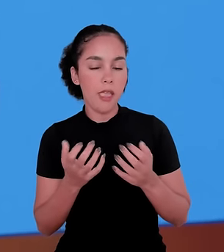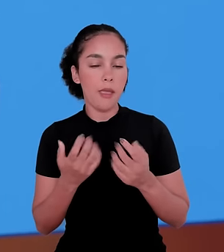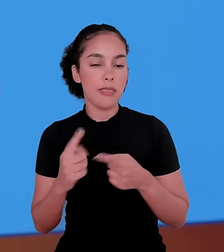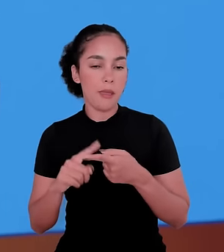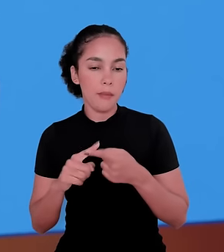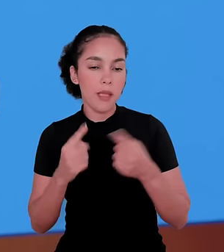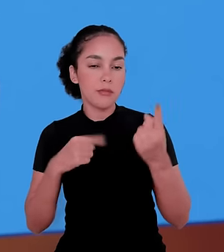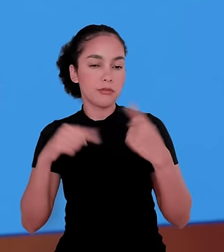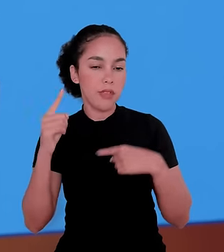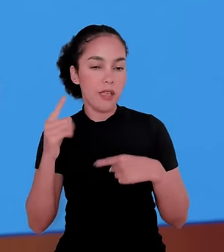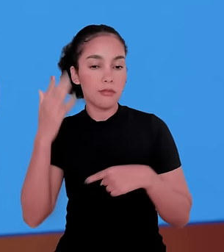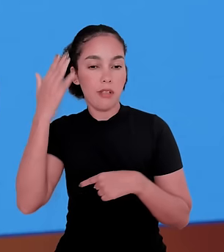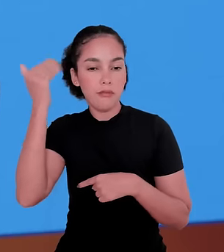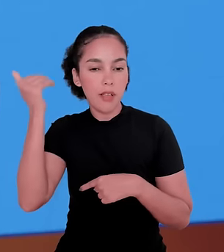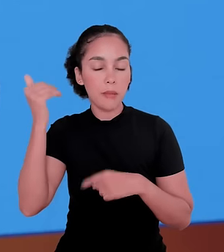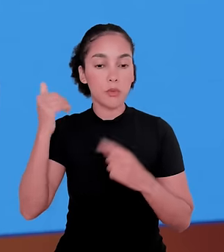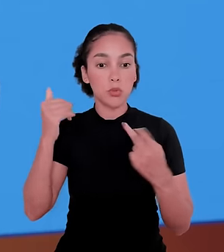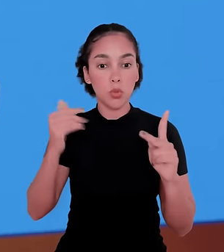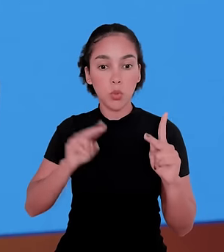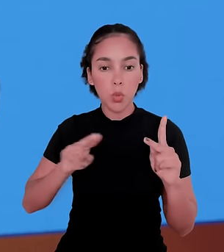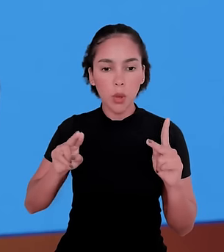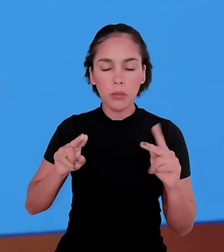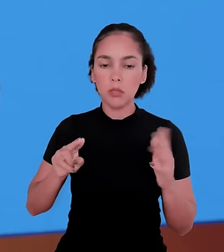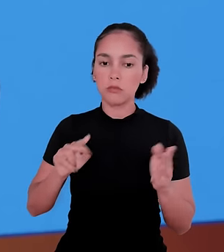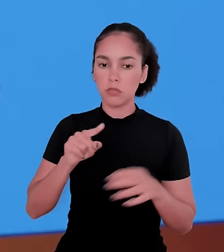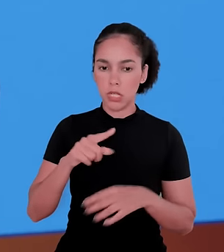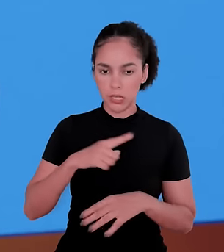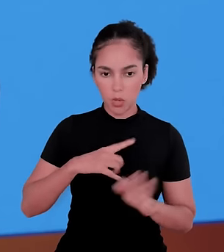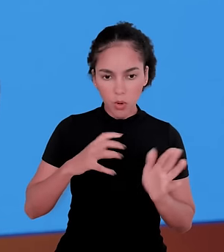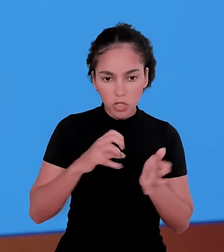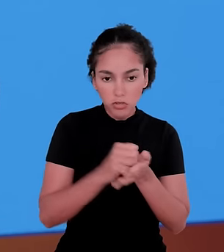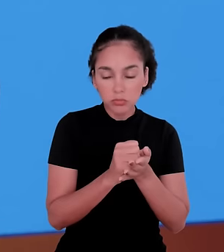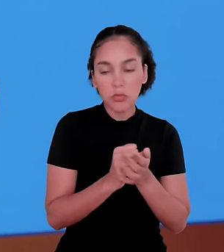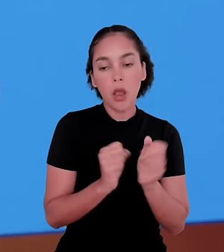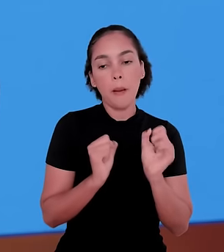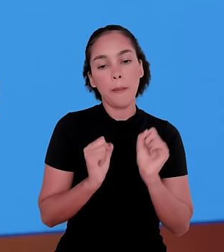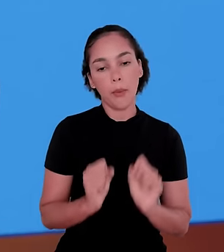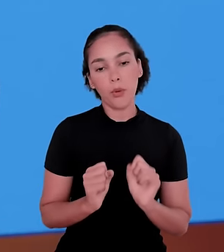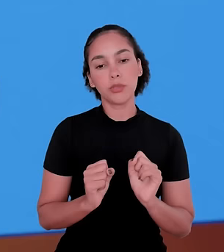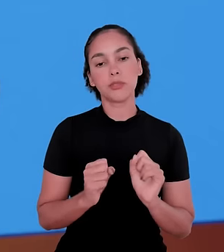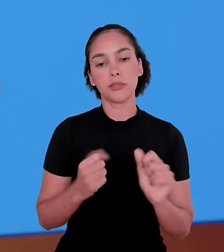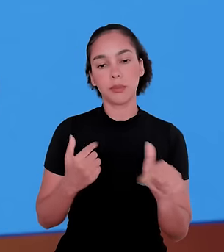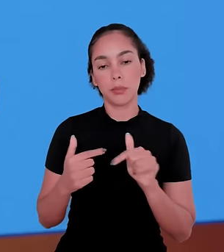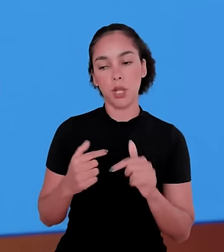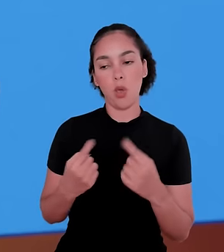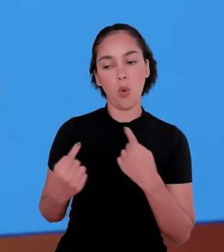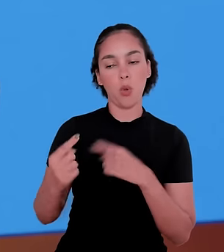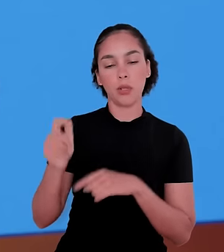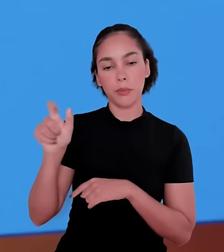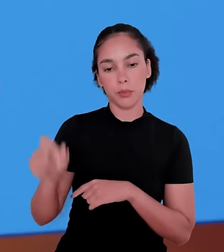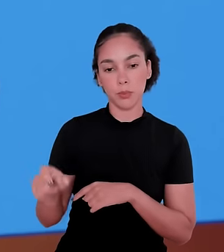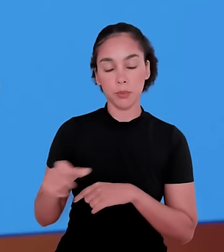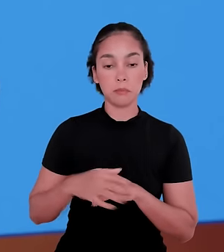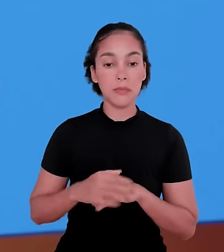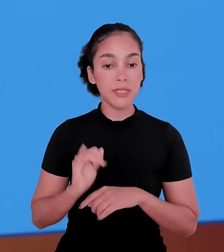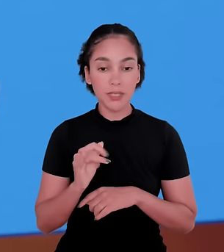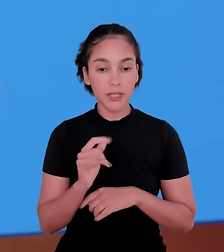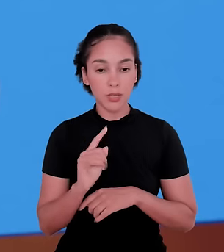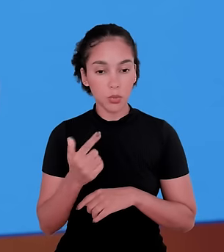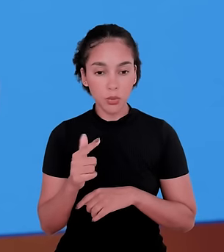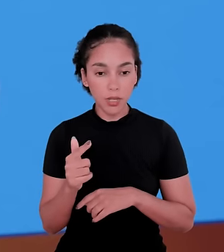Fama com seu nome se você tiver o registro você pode atuar contra essa pessoa se você não tiver